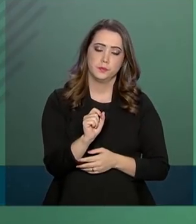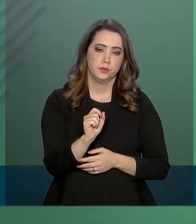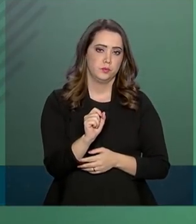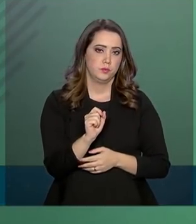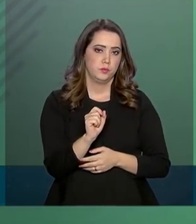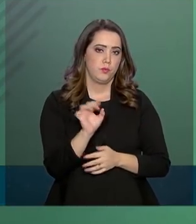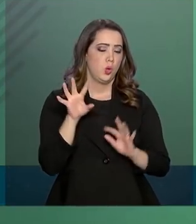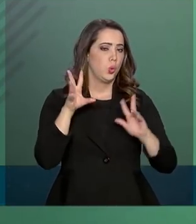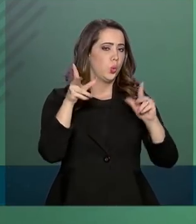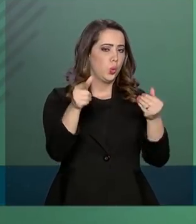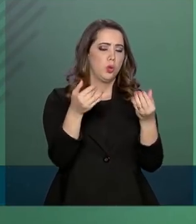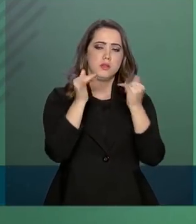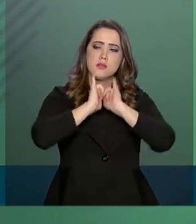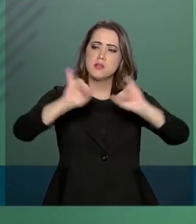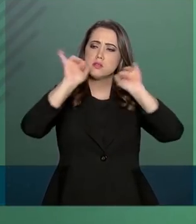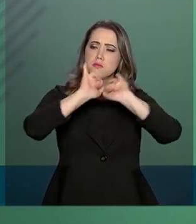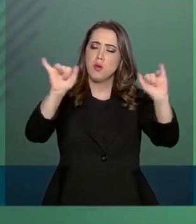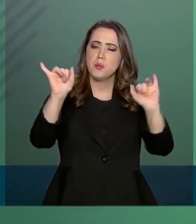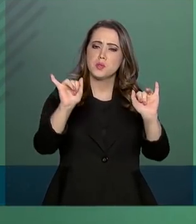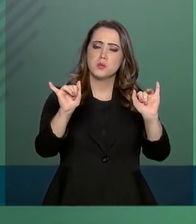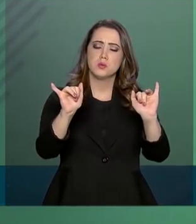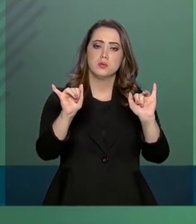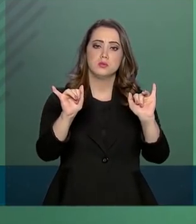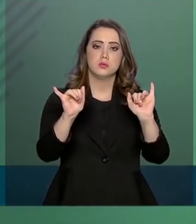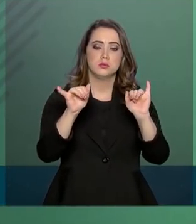todas as informações serão